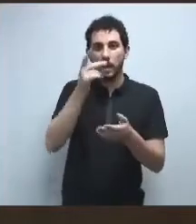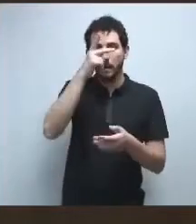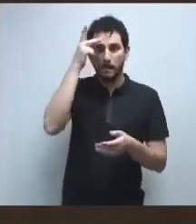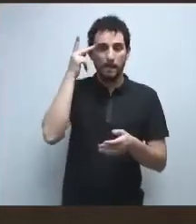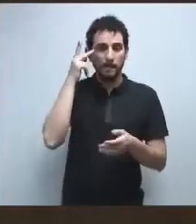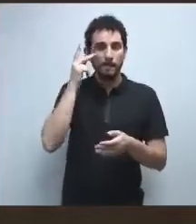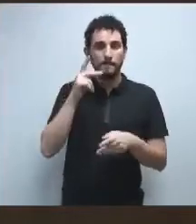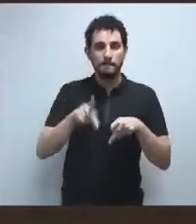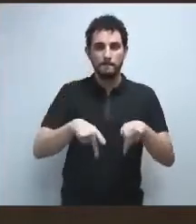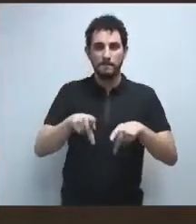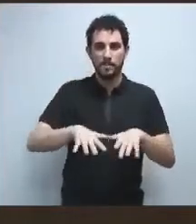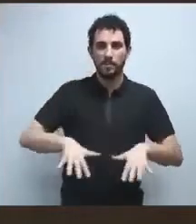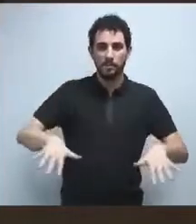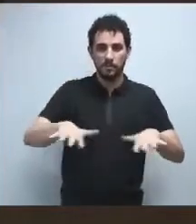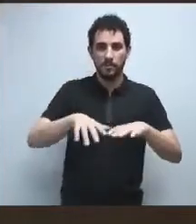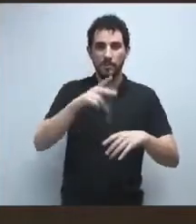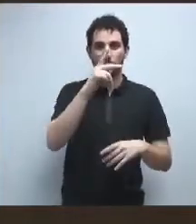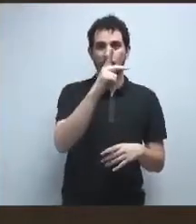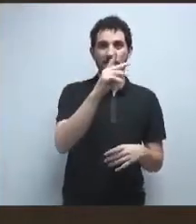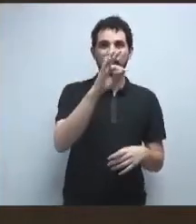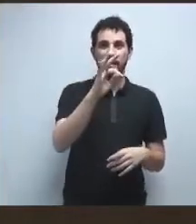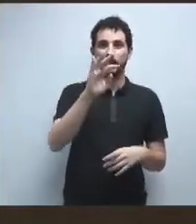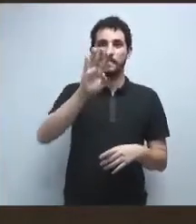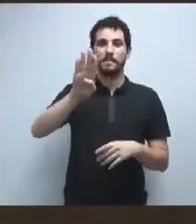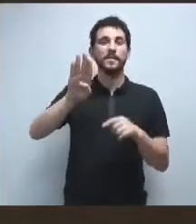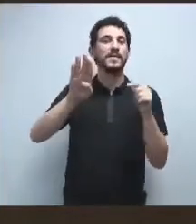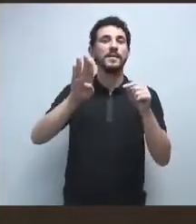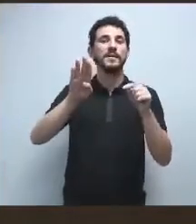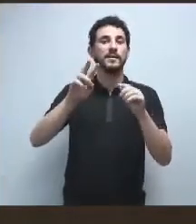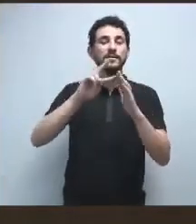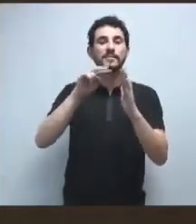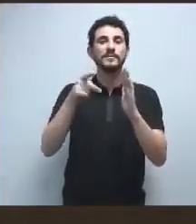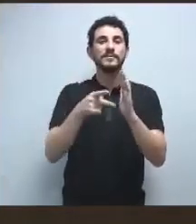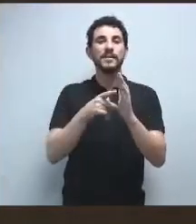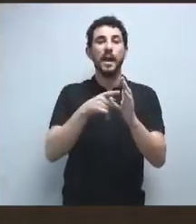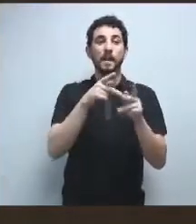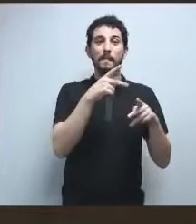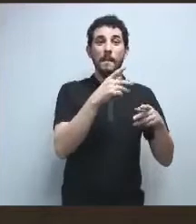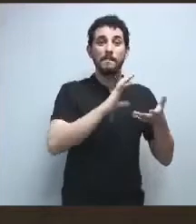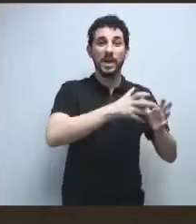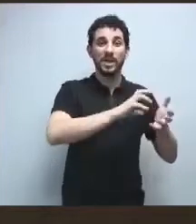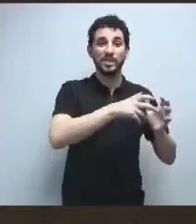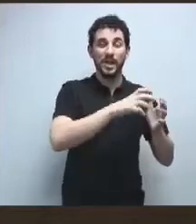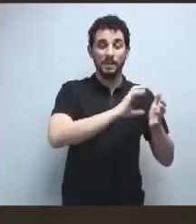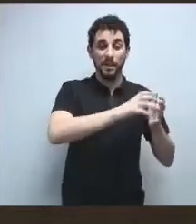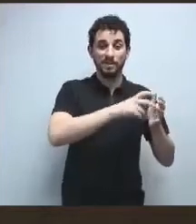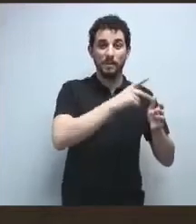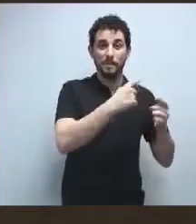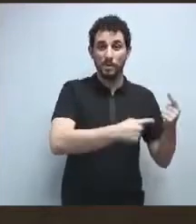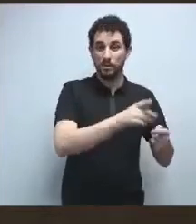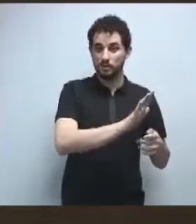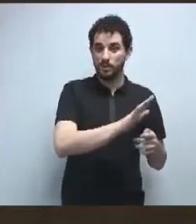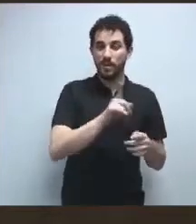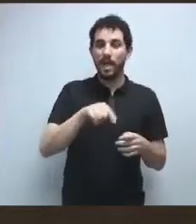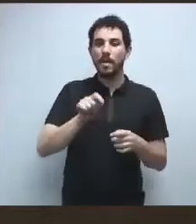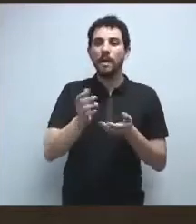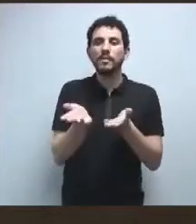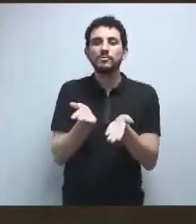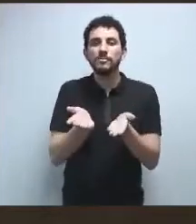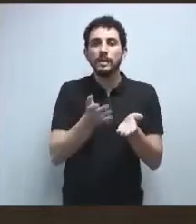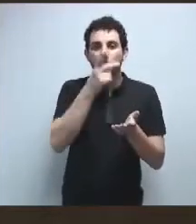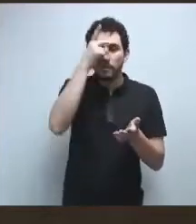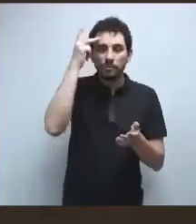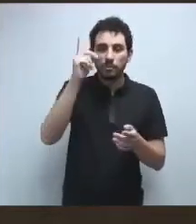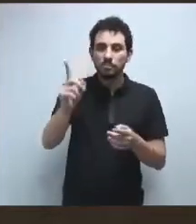não do roberto jefferson mas o ptb e que era atendimento às pessoas que procuravam o